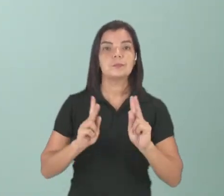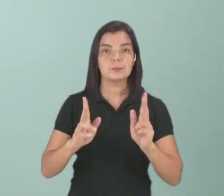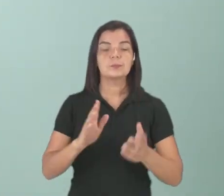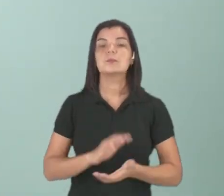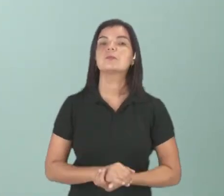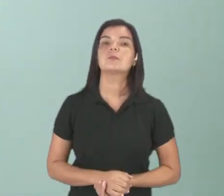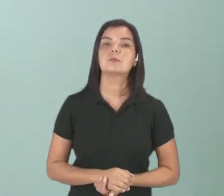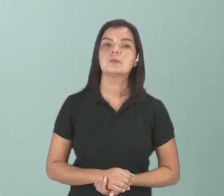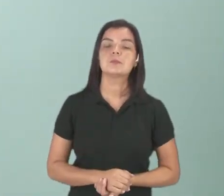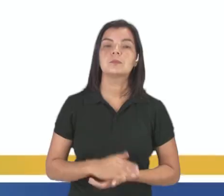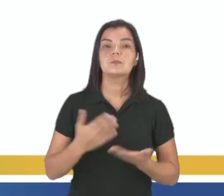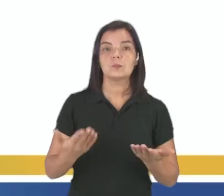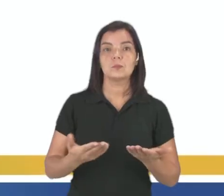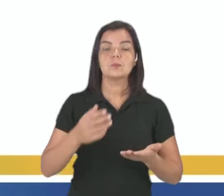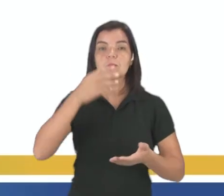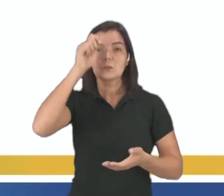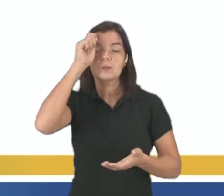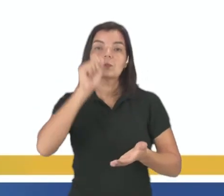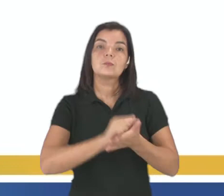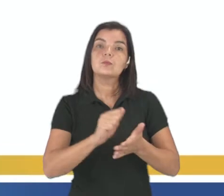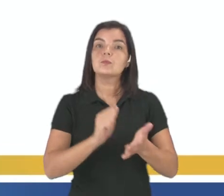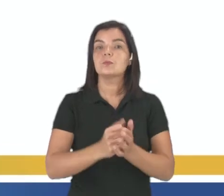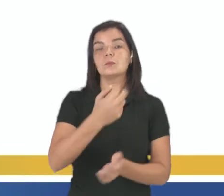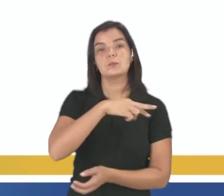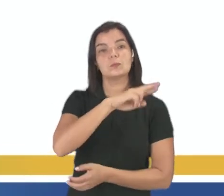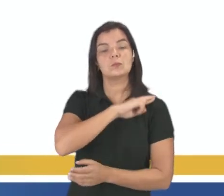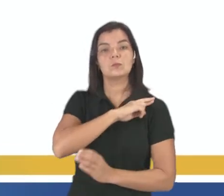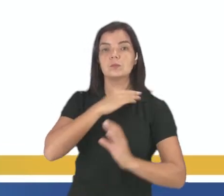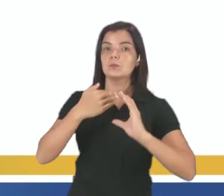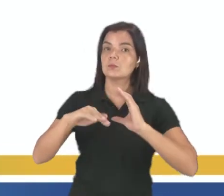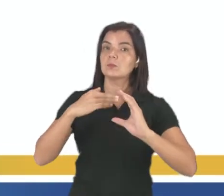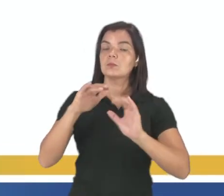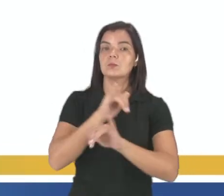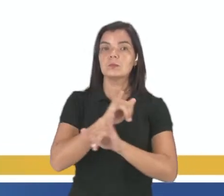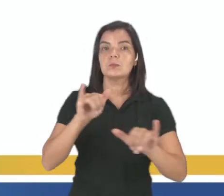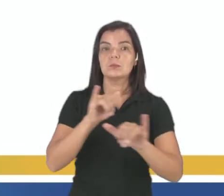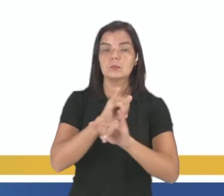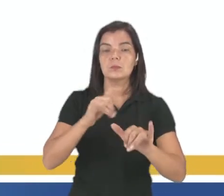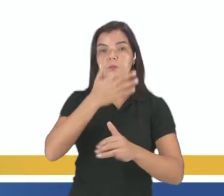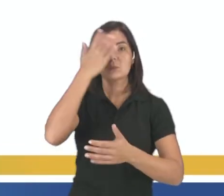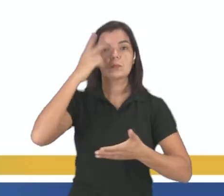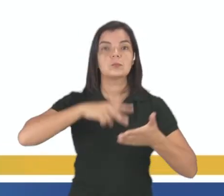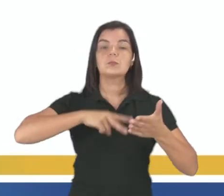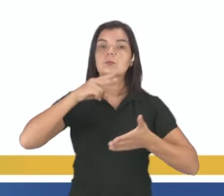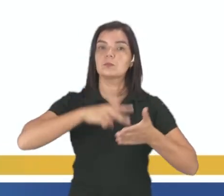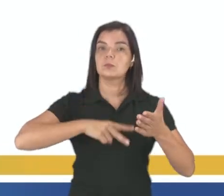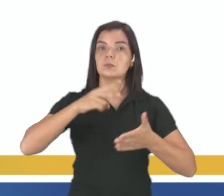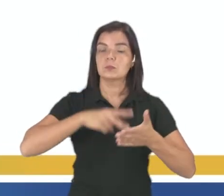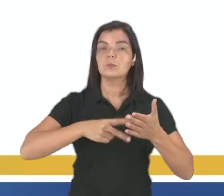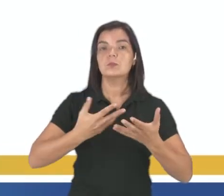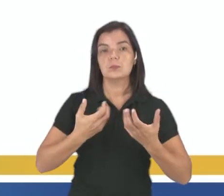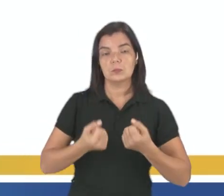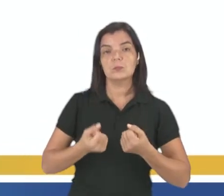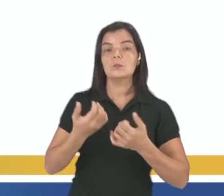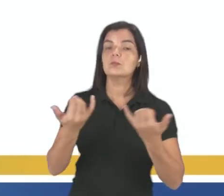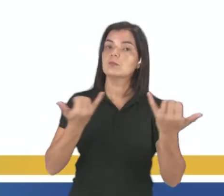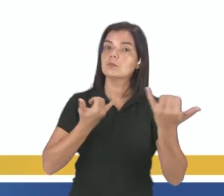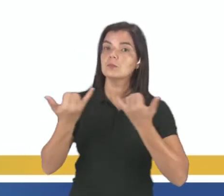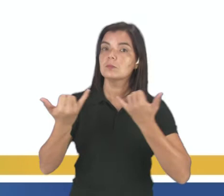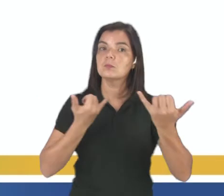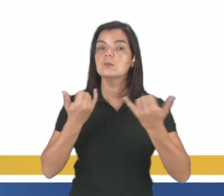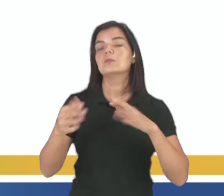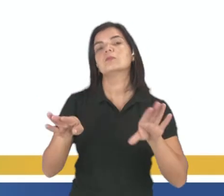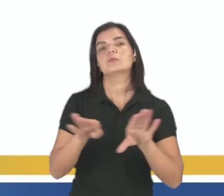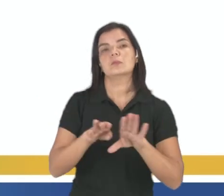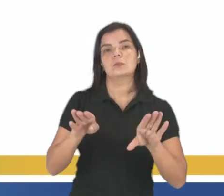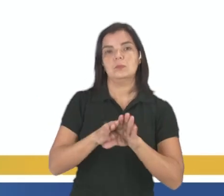Então, o escritor está encarregado de transmitir a informação aos leitores, receptores dessa informação,